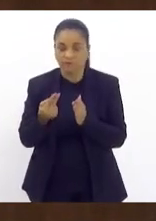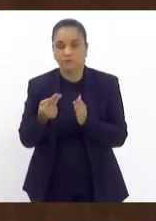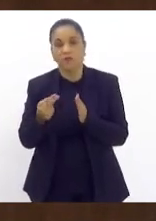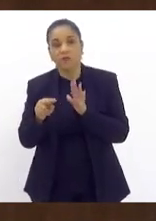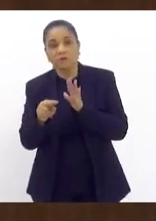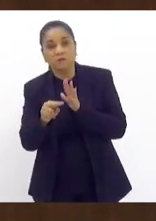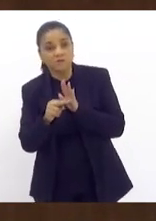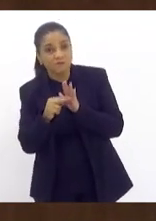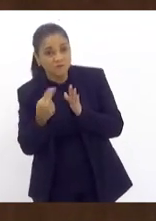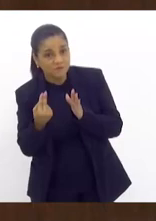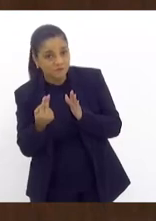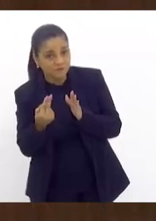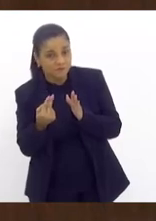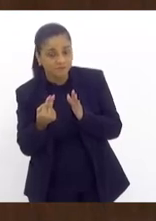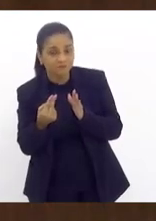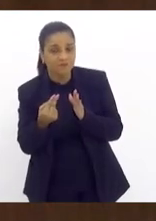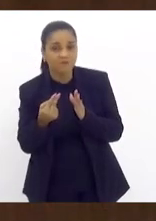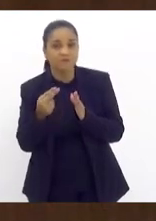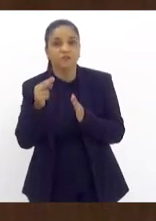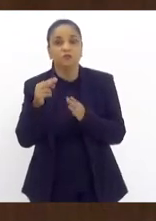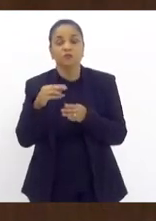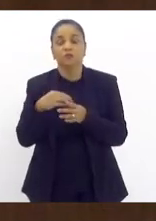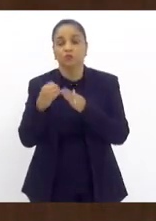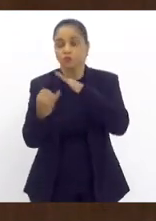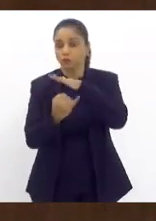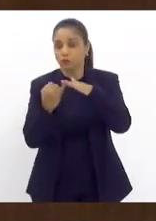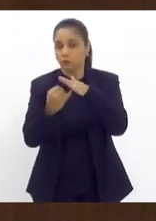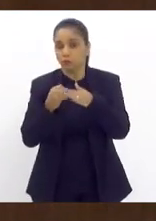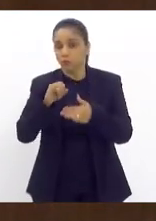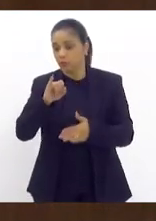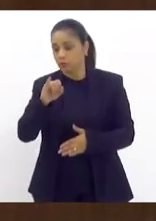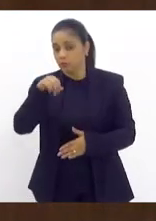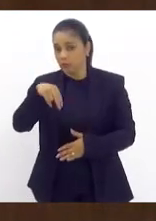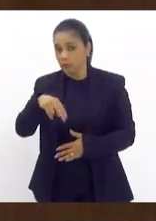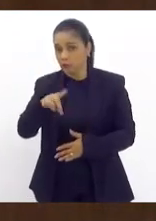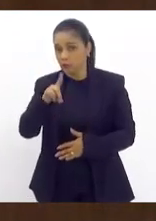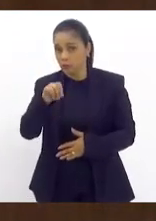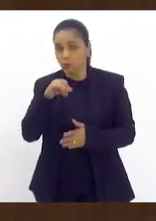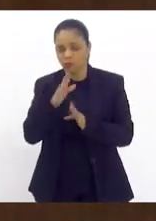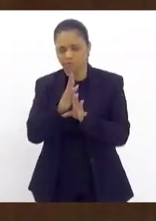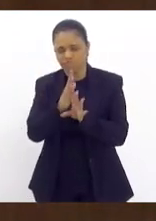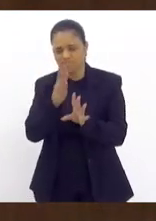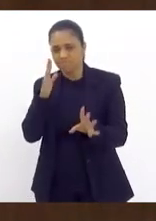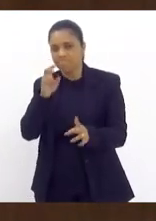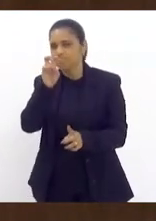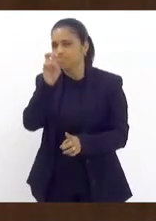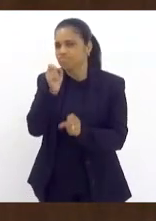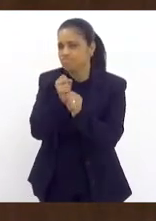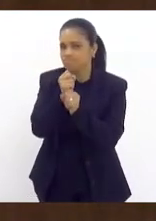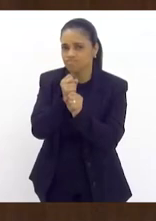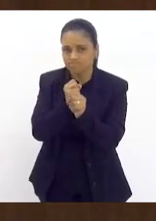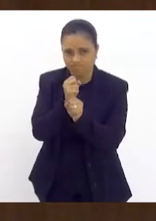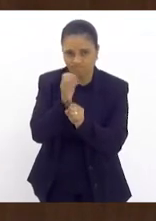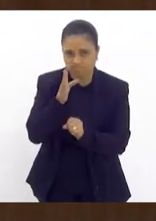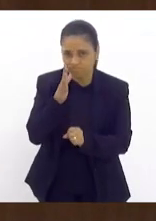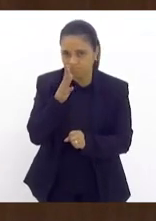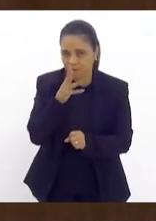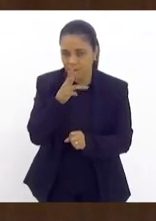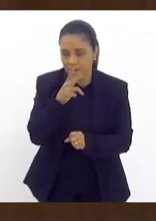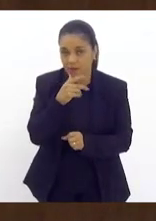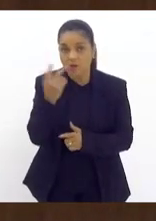presidenta, que no Instituto Ito demora mais de 5 anos uma fila de espera. Quando se consegue